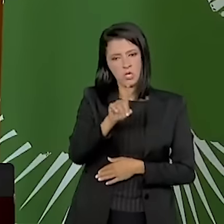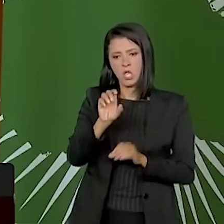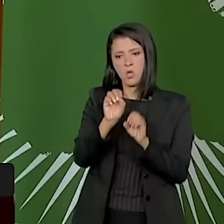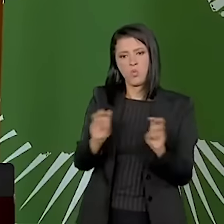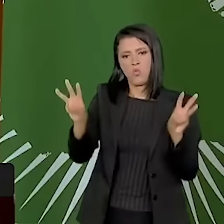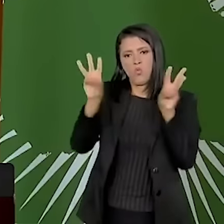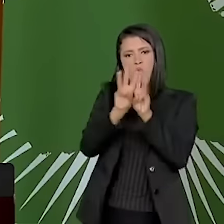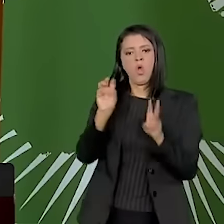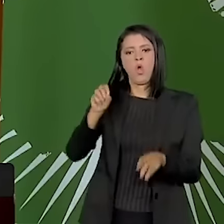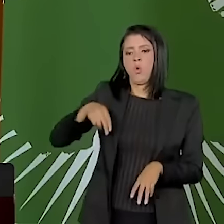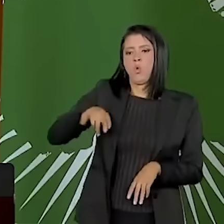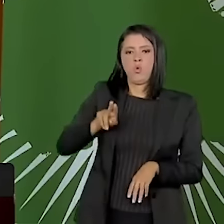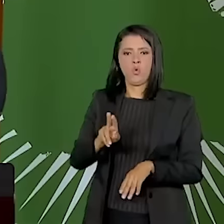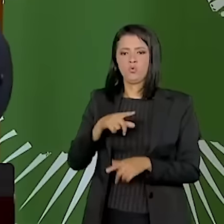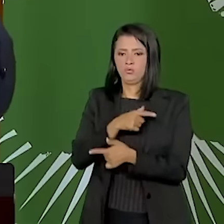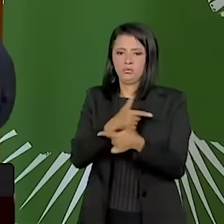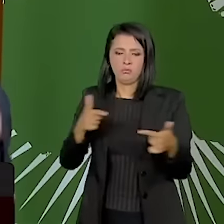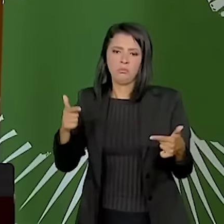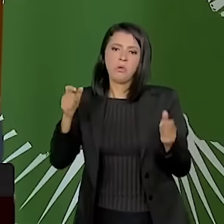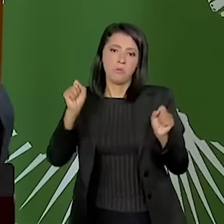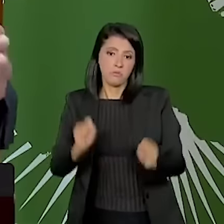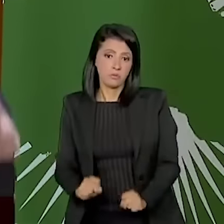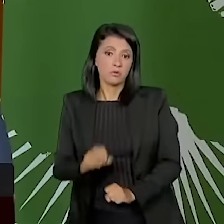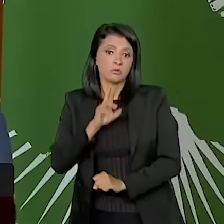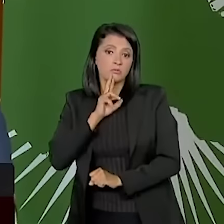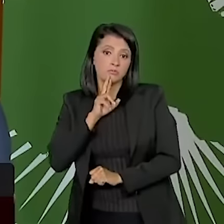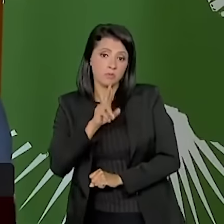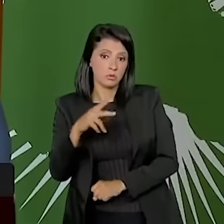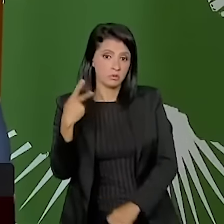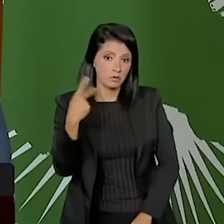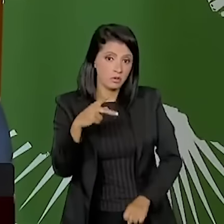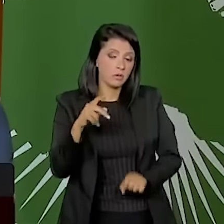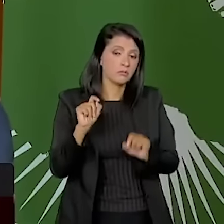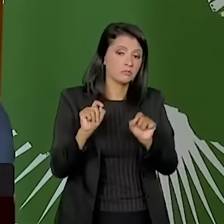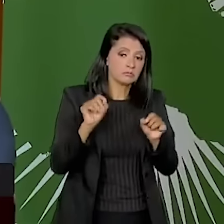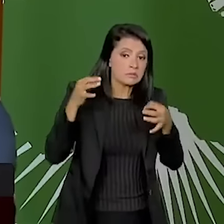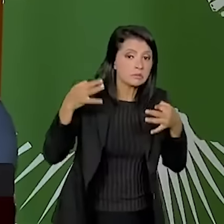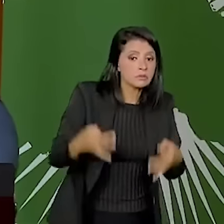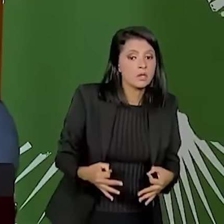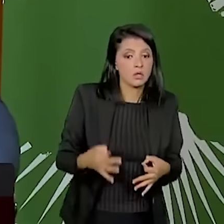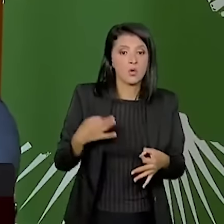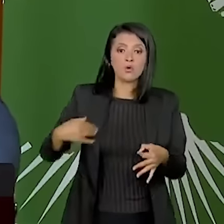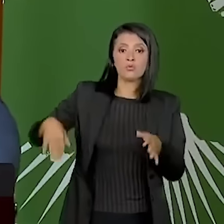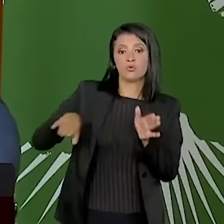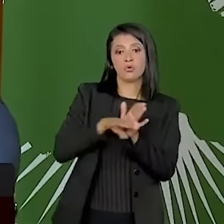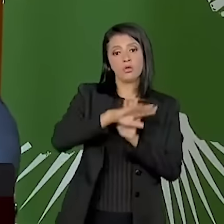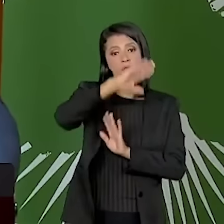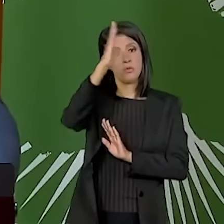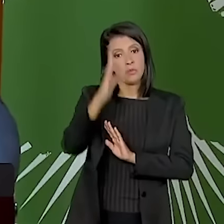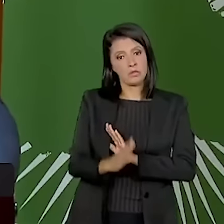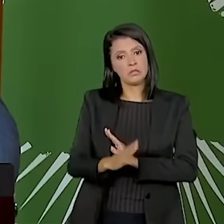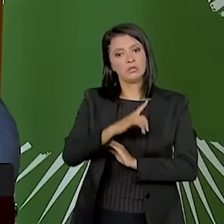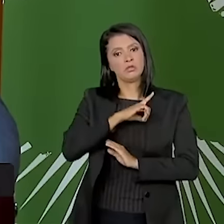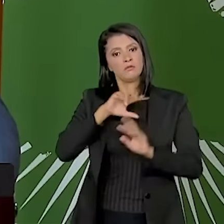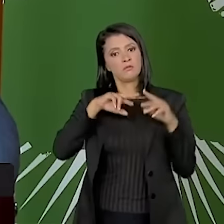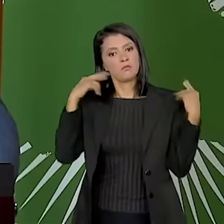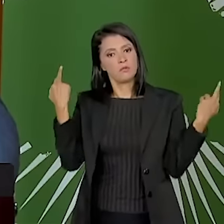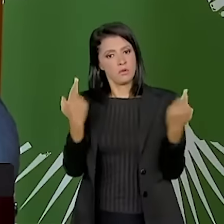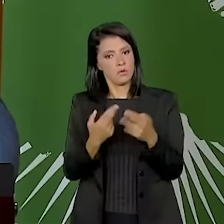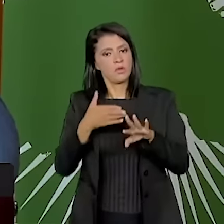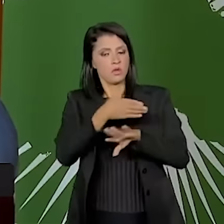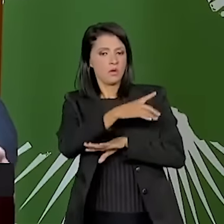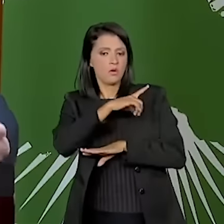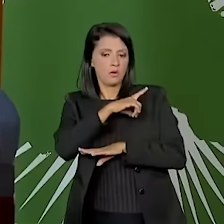ONU. Eu posso responder essa pergunta com precisão quando eu chegar ao Brasil, tiver uma reunião